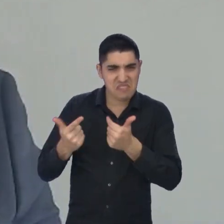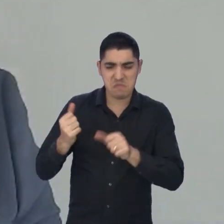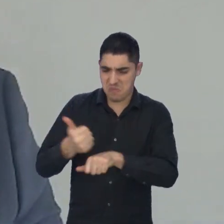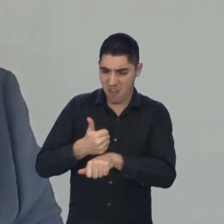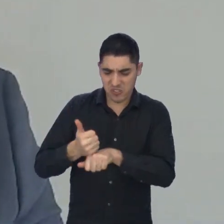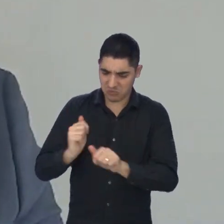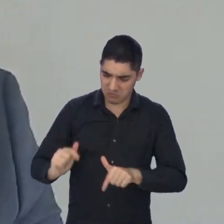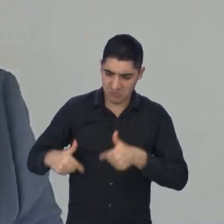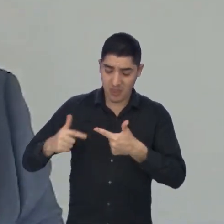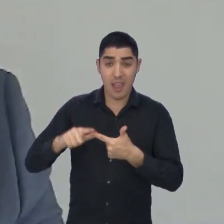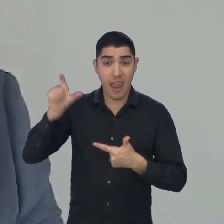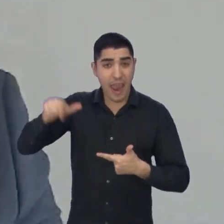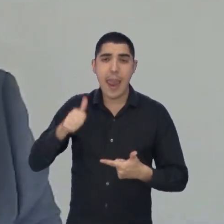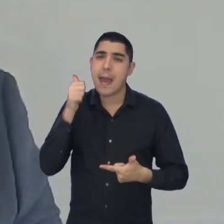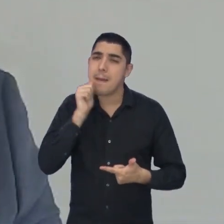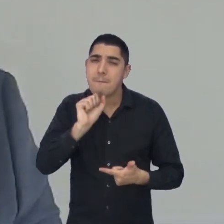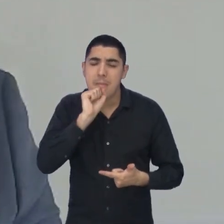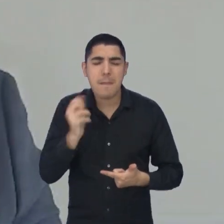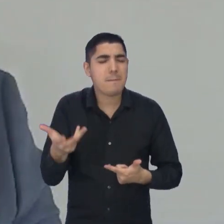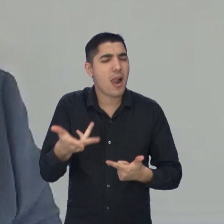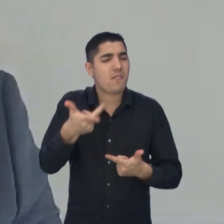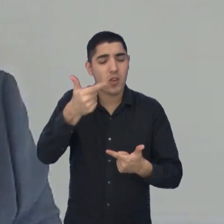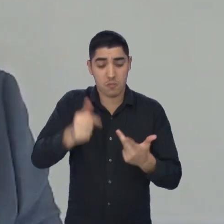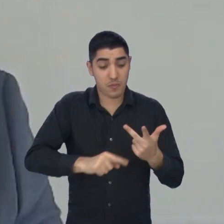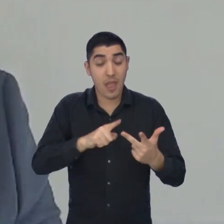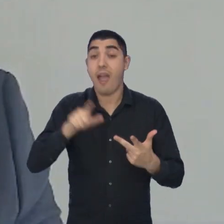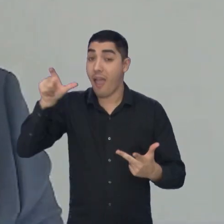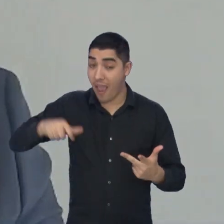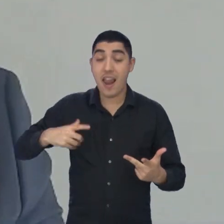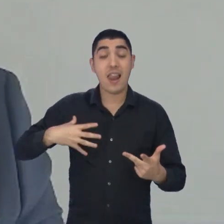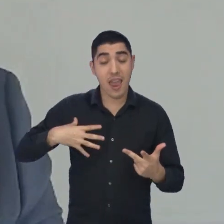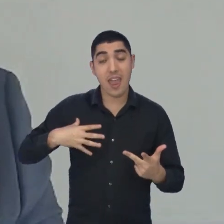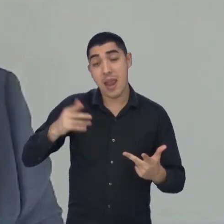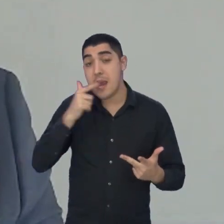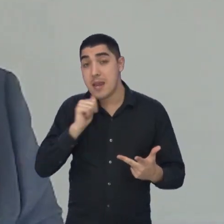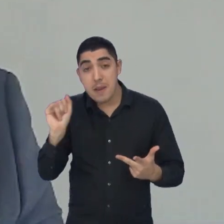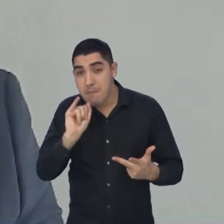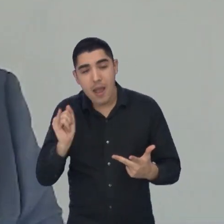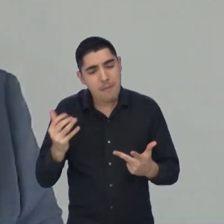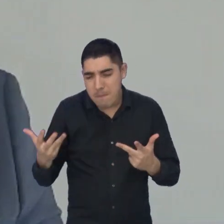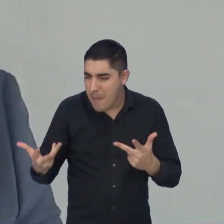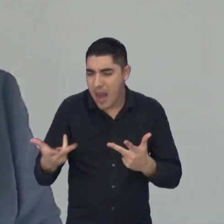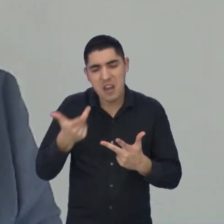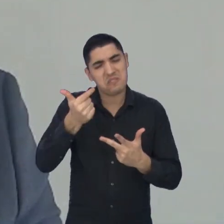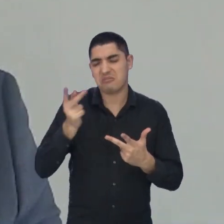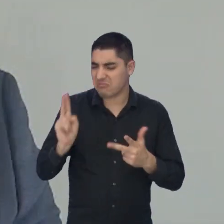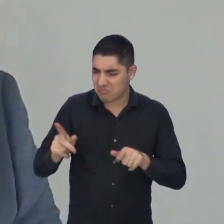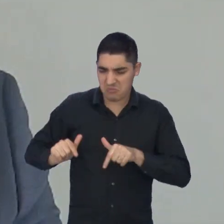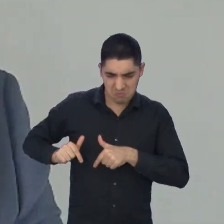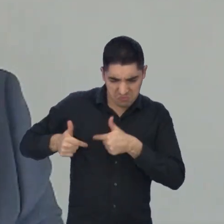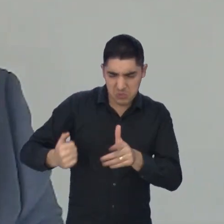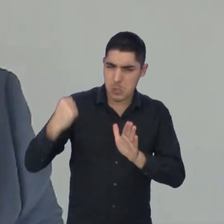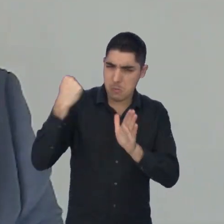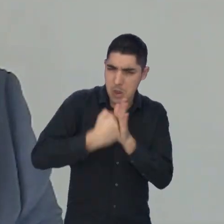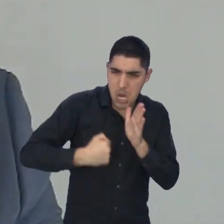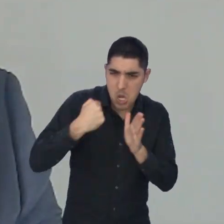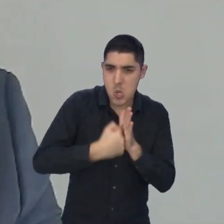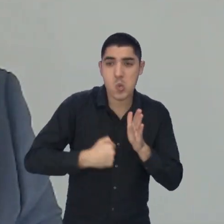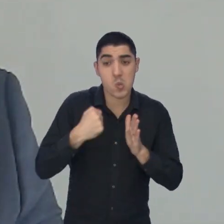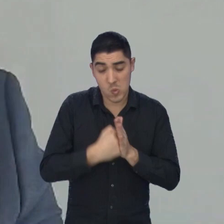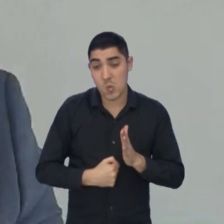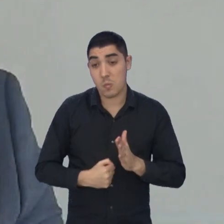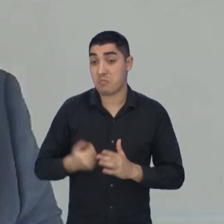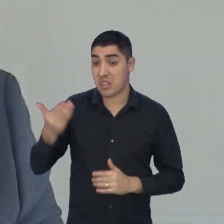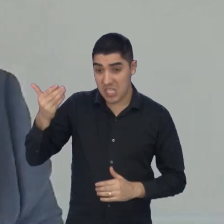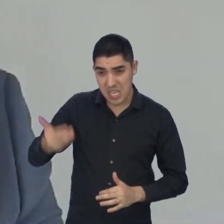maravilhosa, uma irmã sensacional, uma filha única, sempre guerreira, batalhadora e